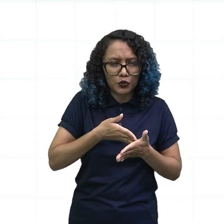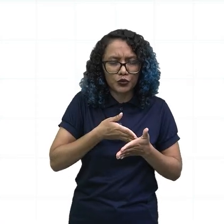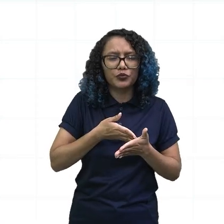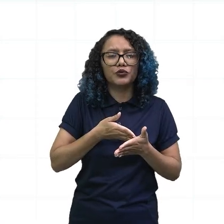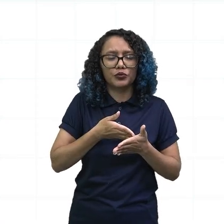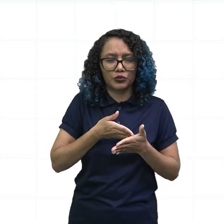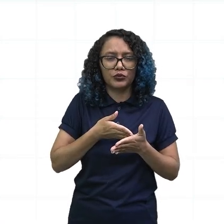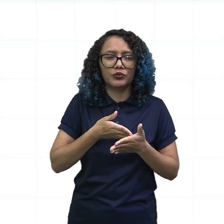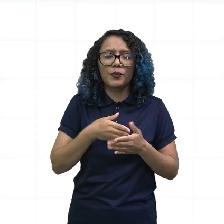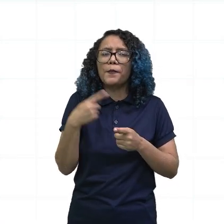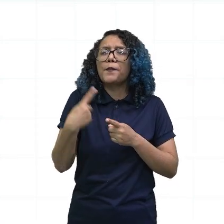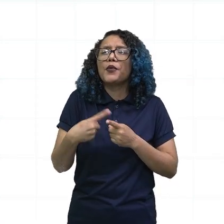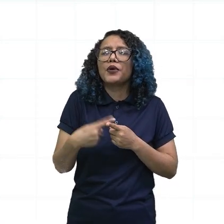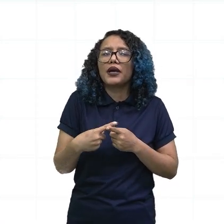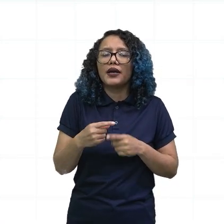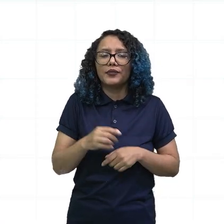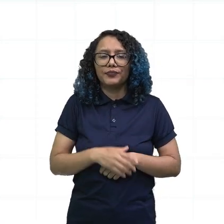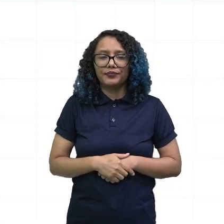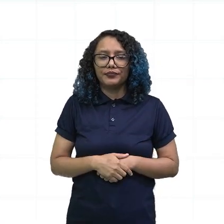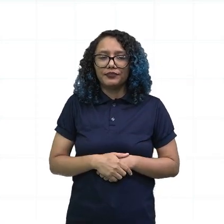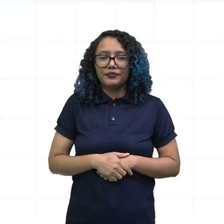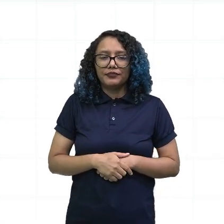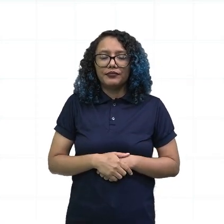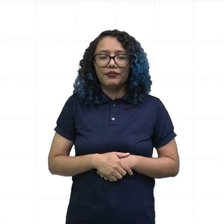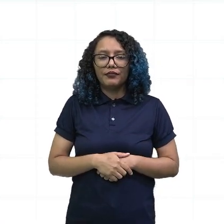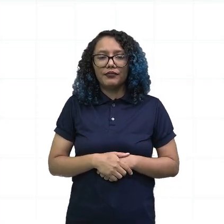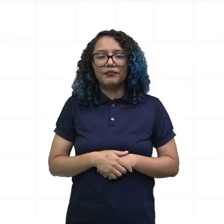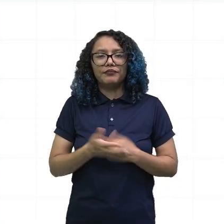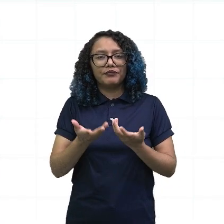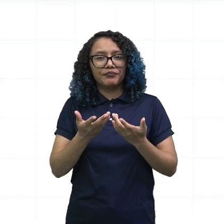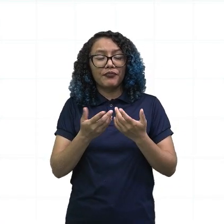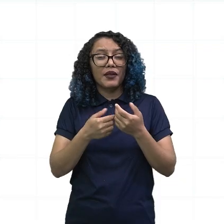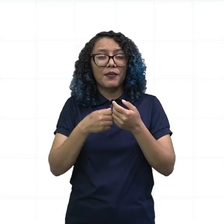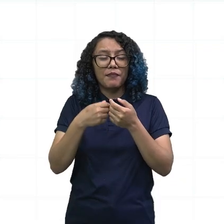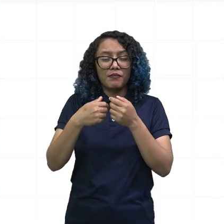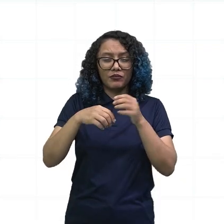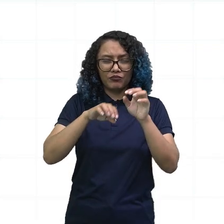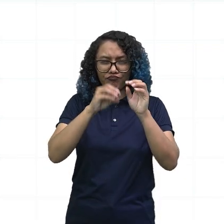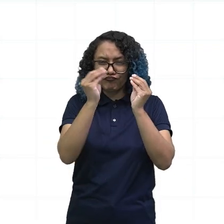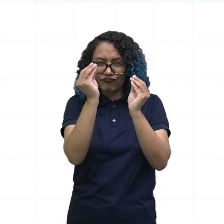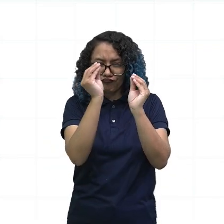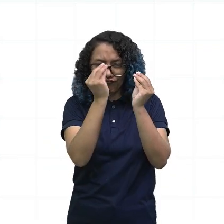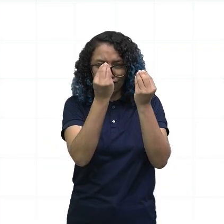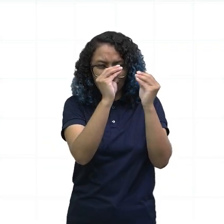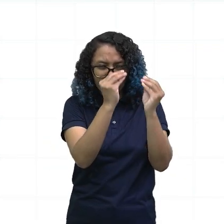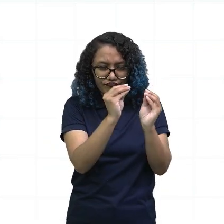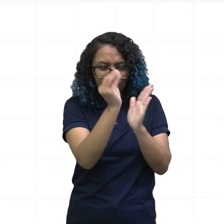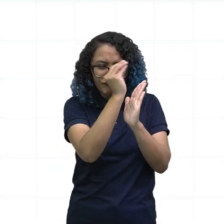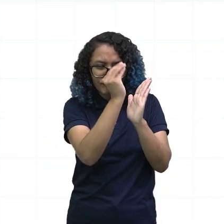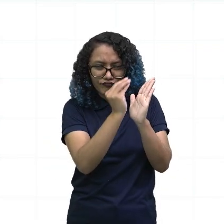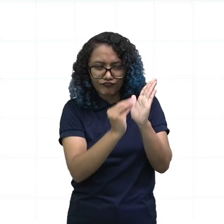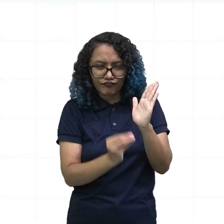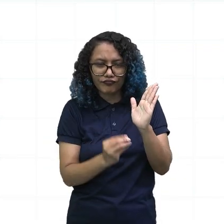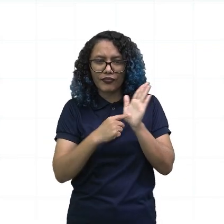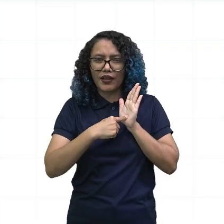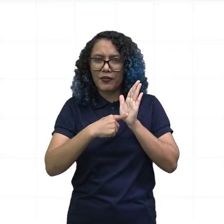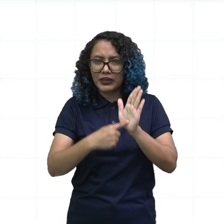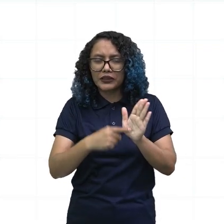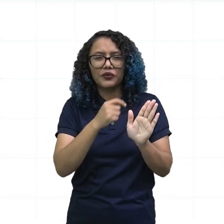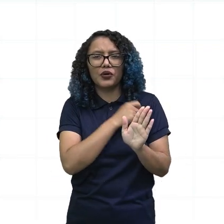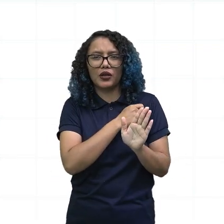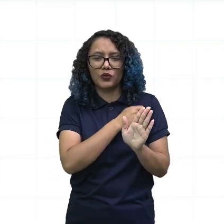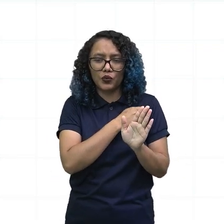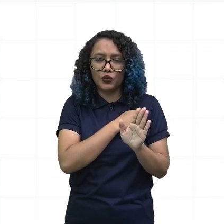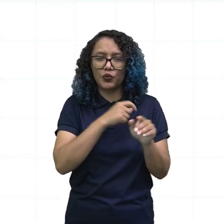que fica porque ele vai estruturar o portfólio, depois ele coloca, né? A apresentação do